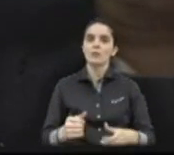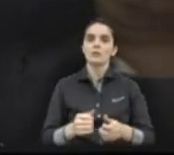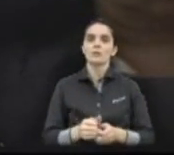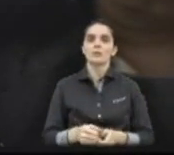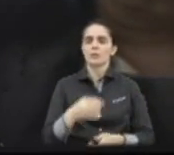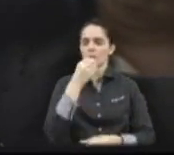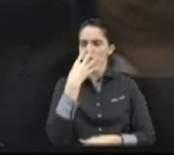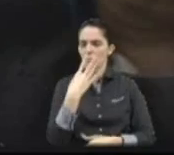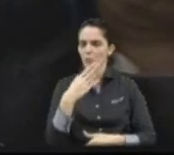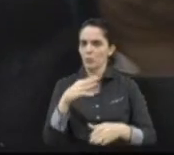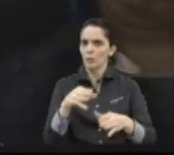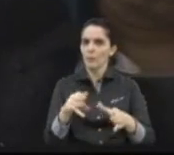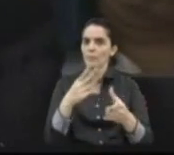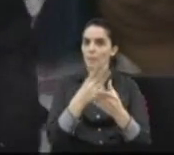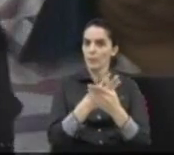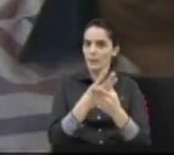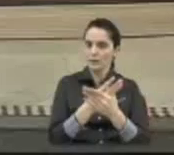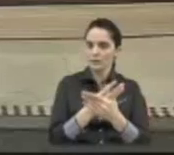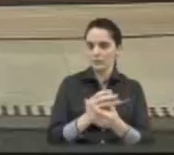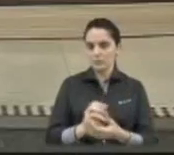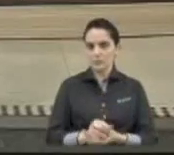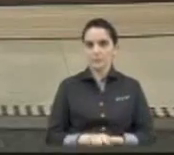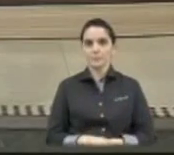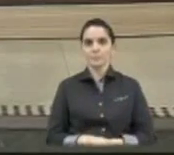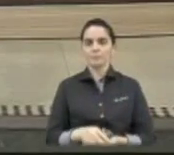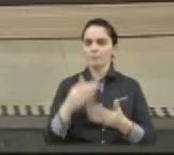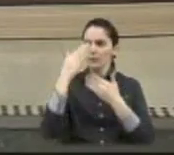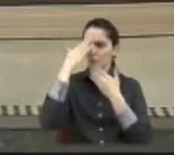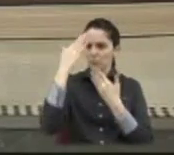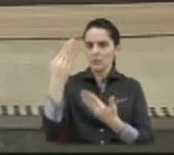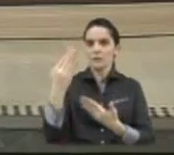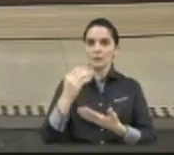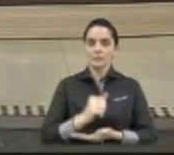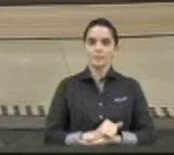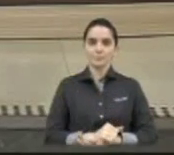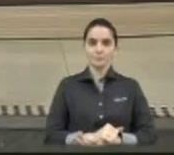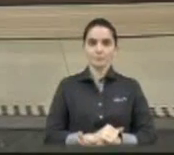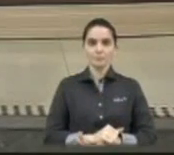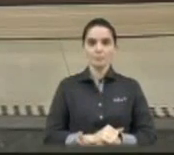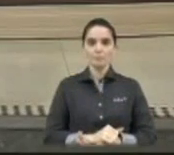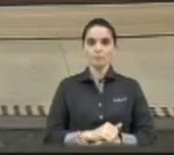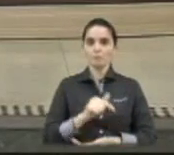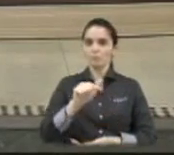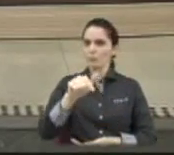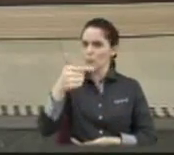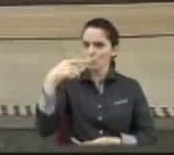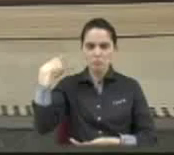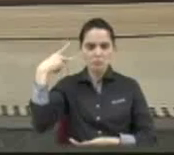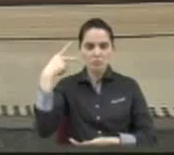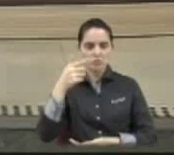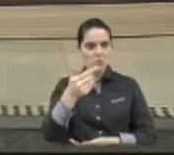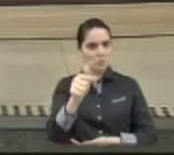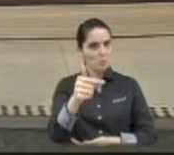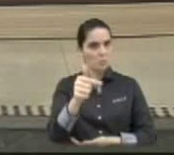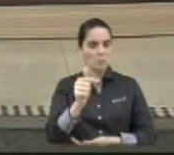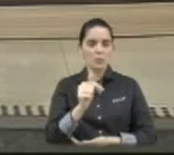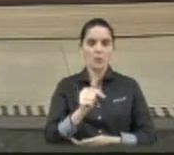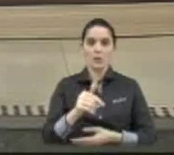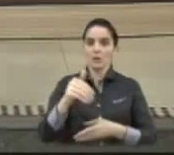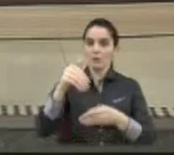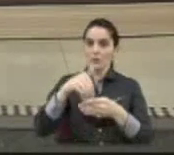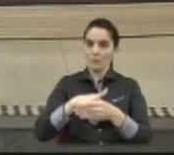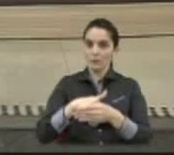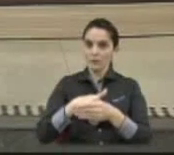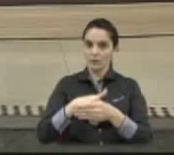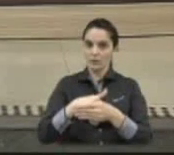da Câmara Municipal. Muito obrigado, senhores. Algum outro vereador queira discutir? Não havendo, o projeto vai à votação e